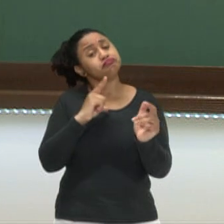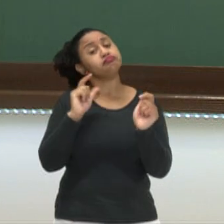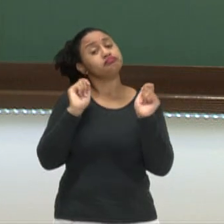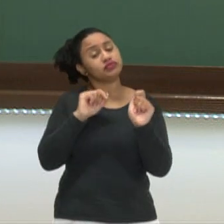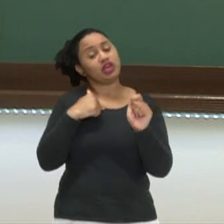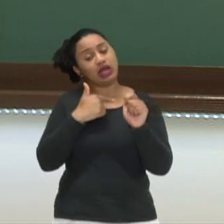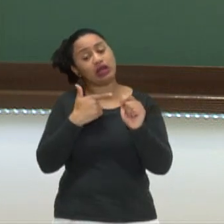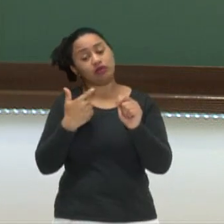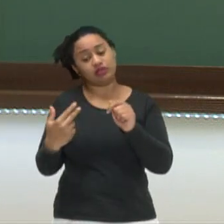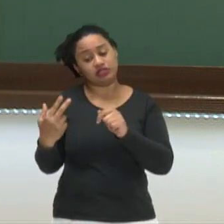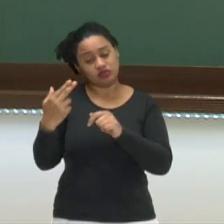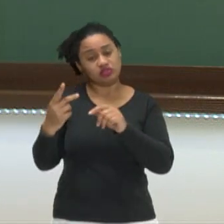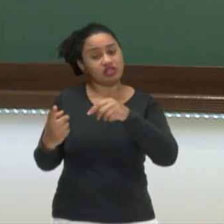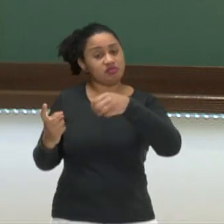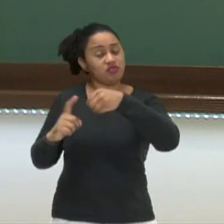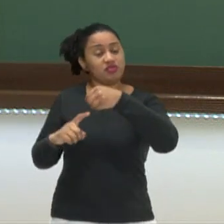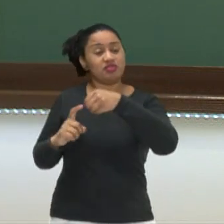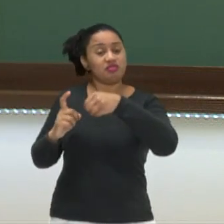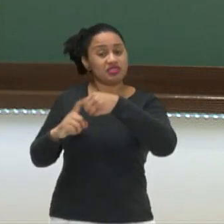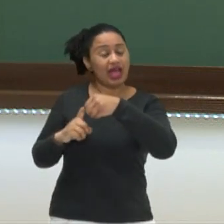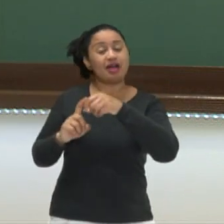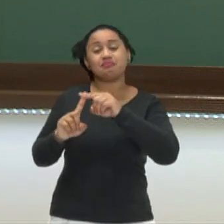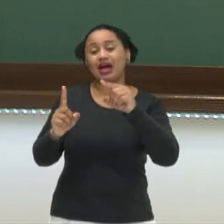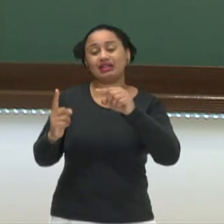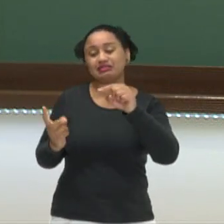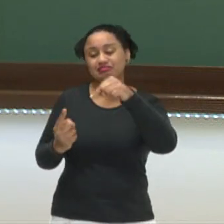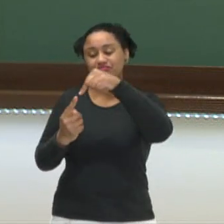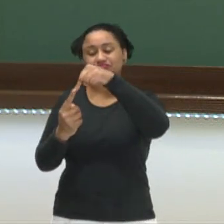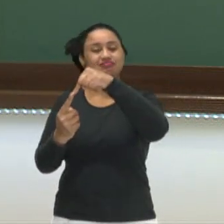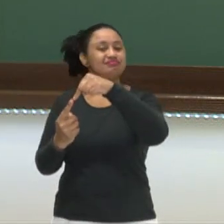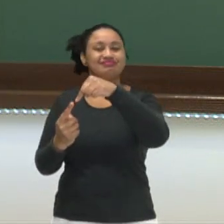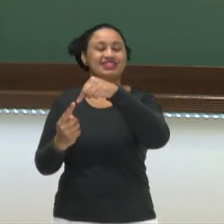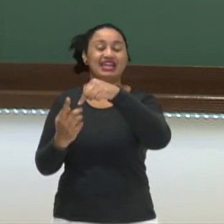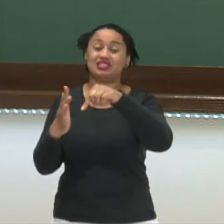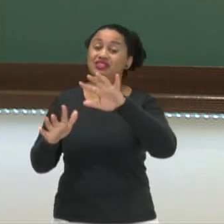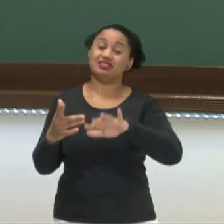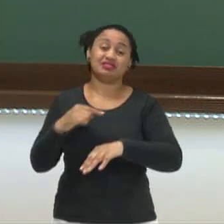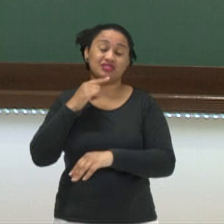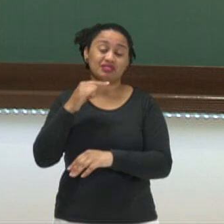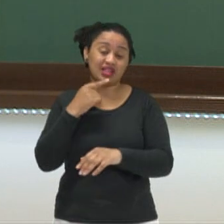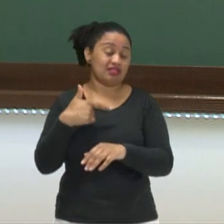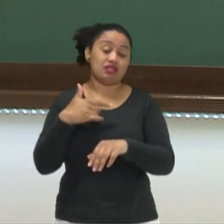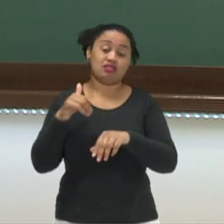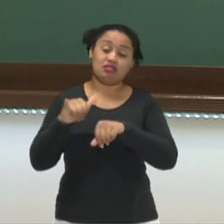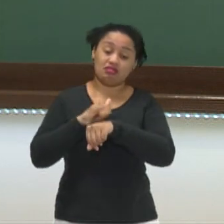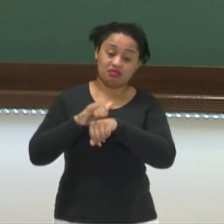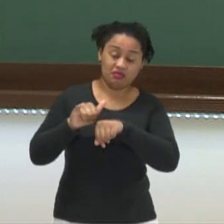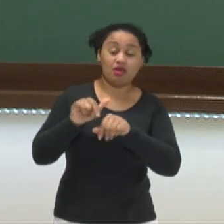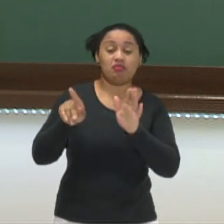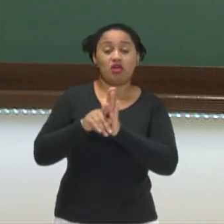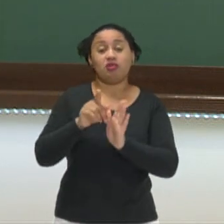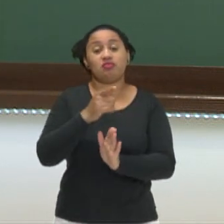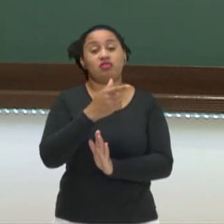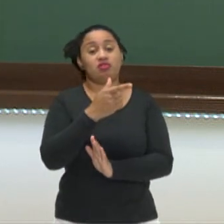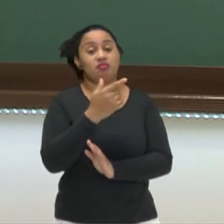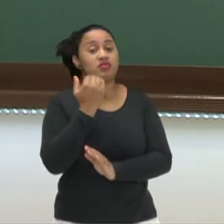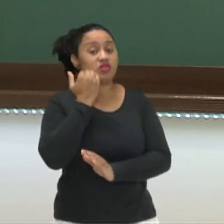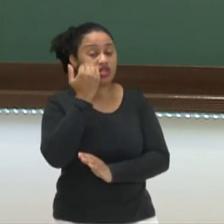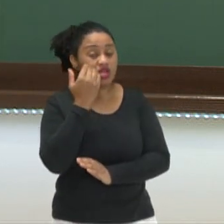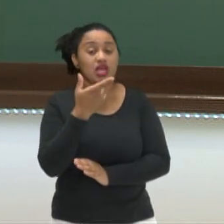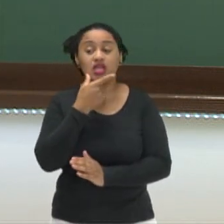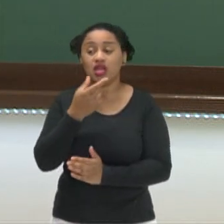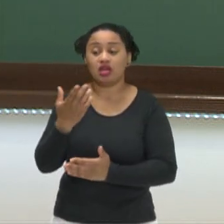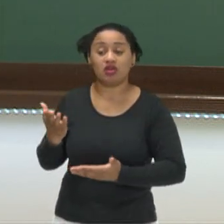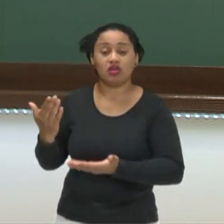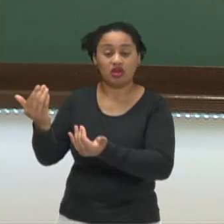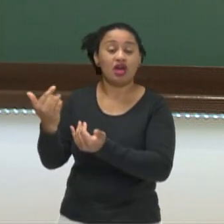cirurgia de reversão, mas nem sempre dá certo, tá? Então não é um método para adolescente, para homens jovens, para homens